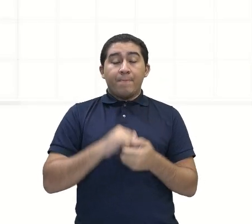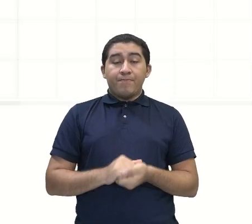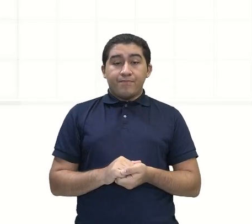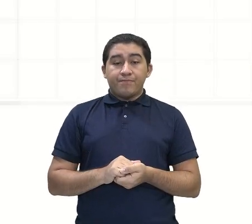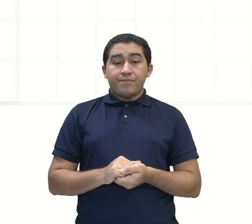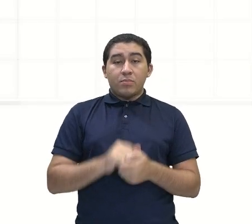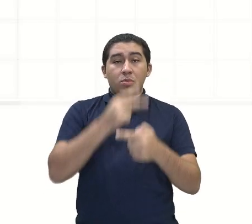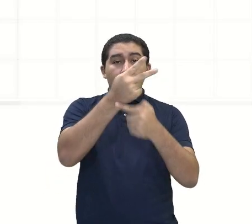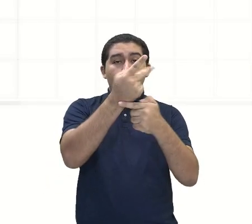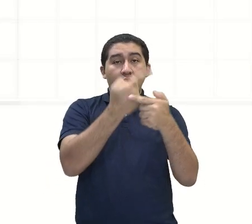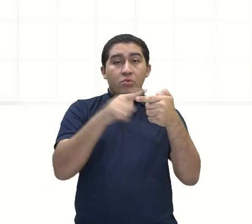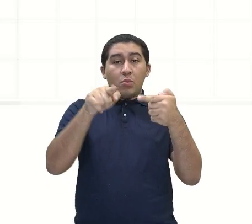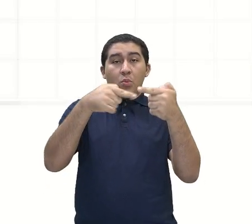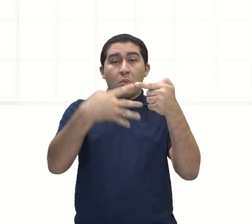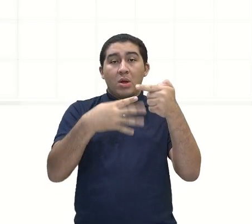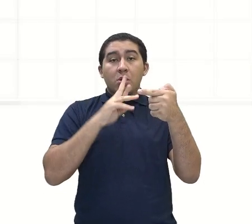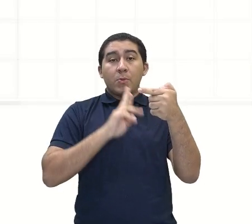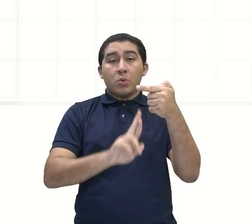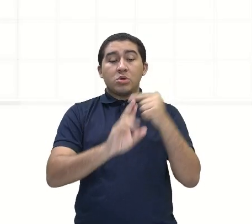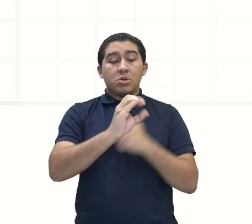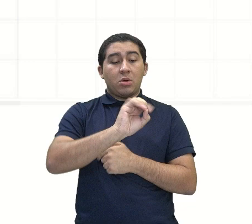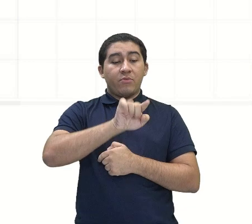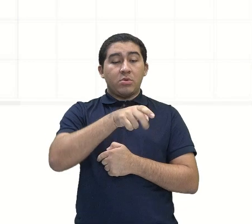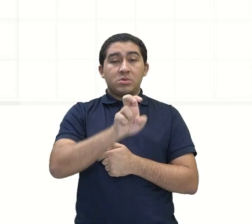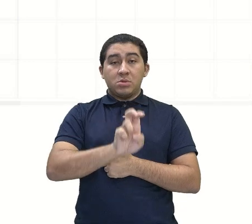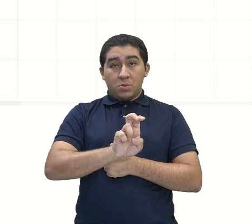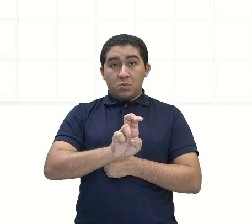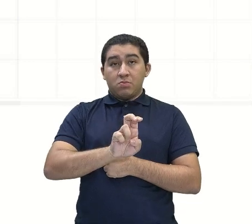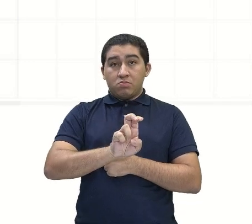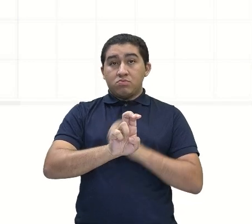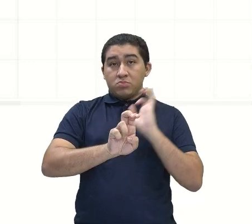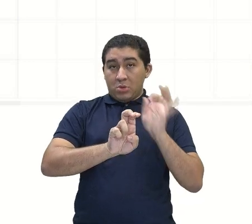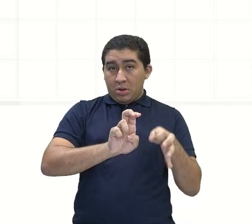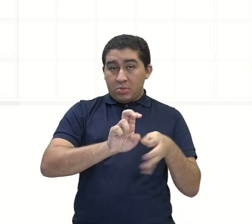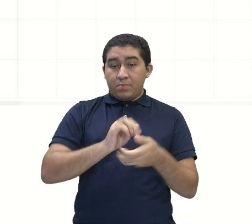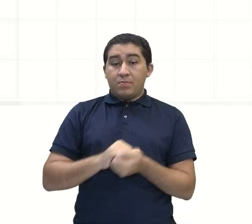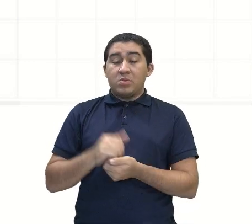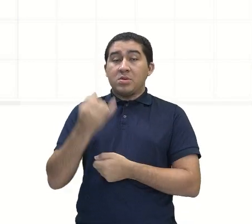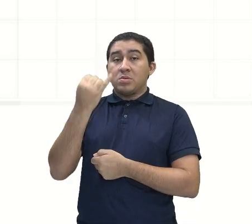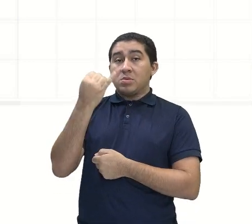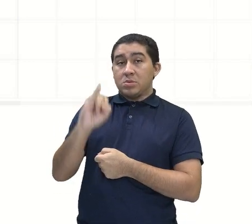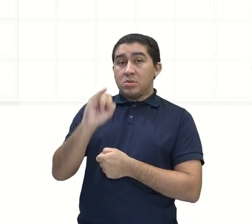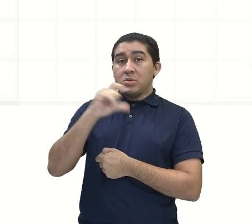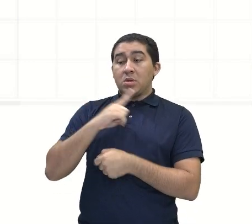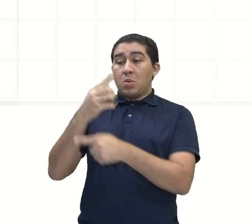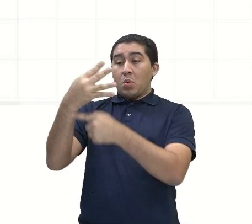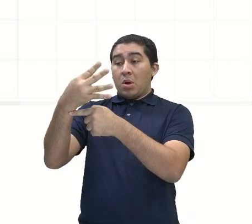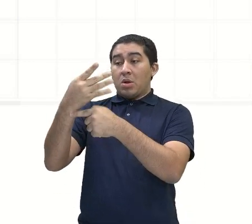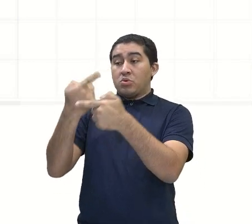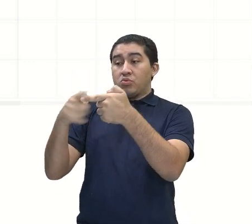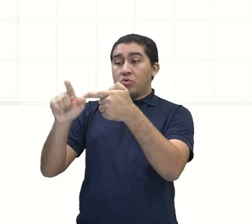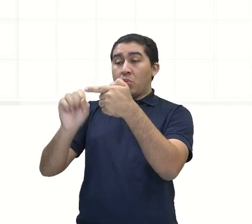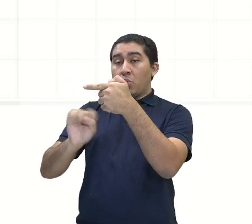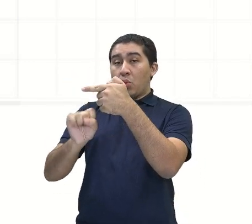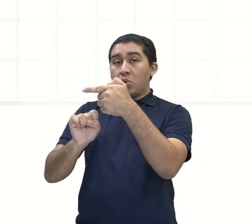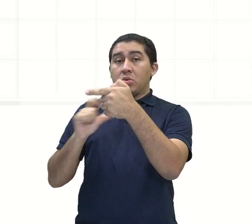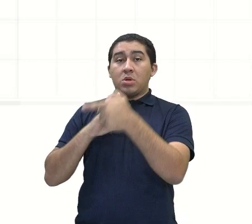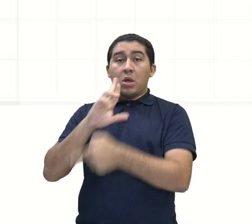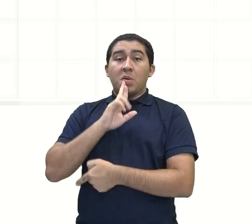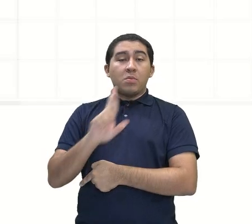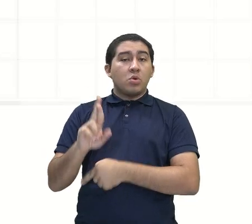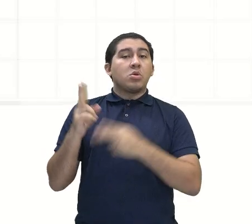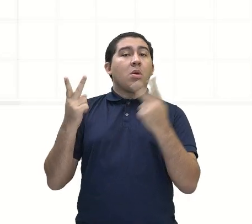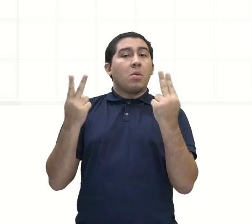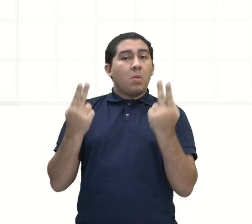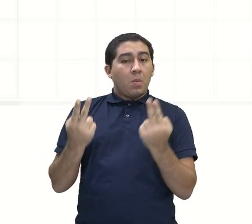2 por 4, nós vamos obter 0,5, né? Se a gente dividir 4 por 8, nós